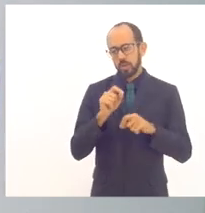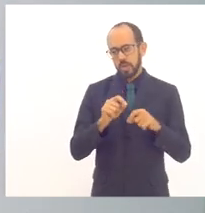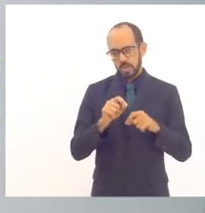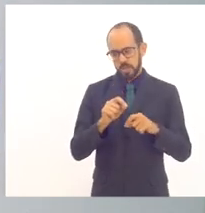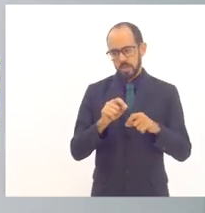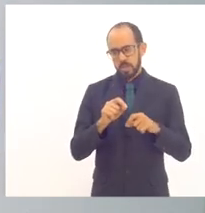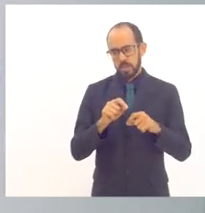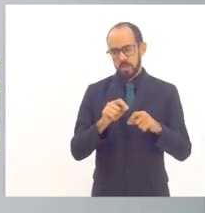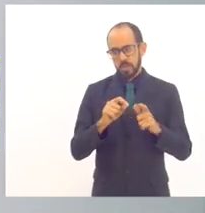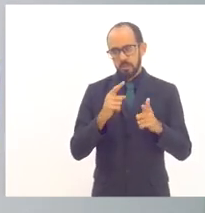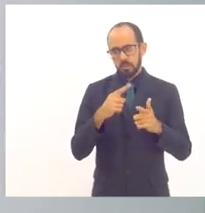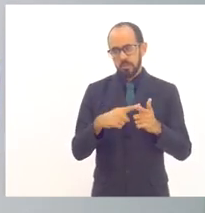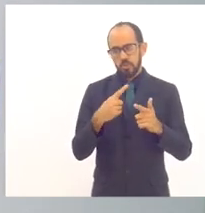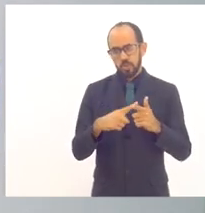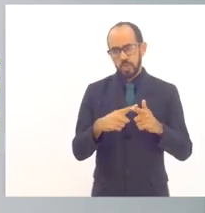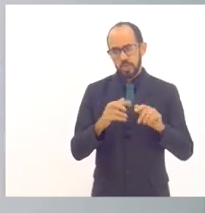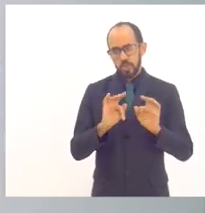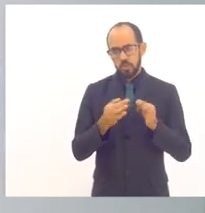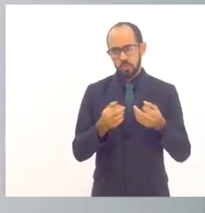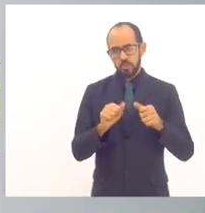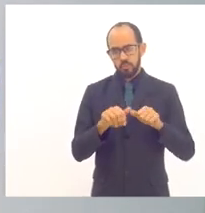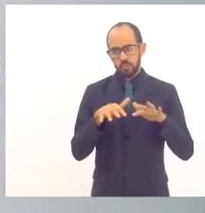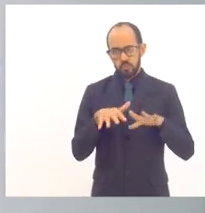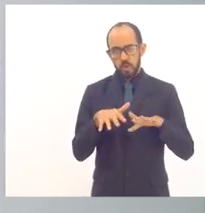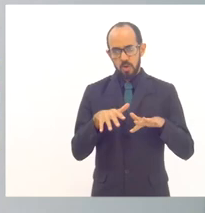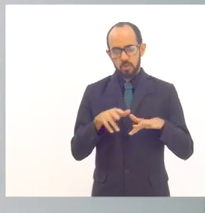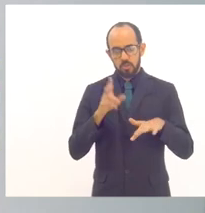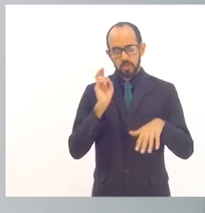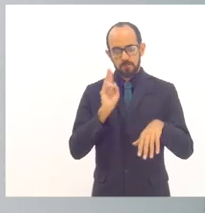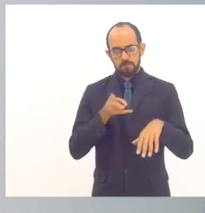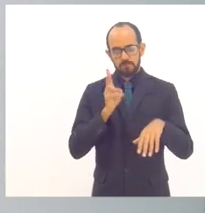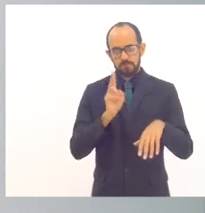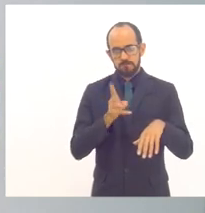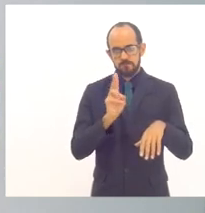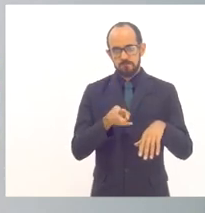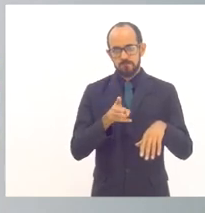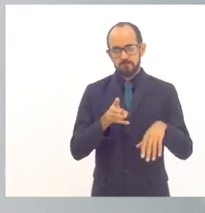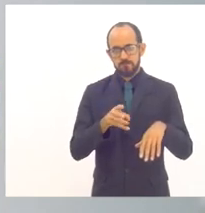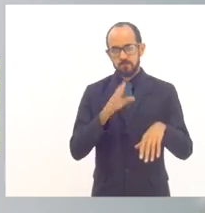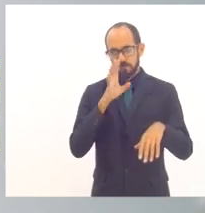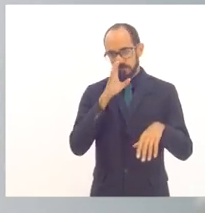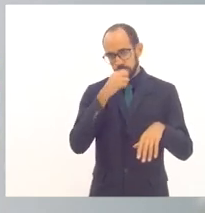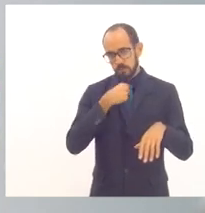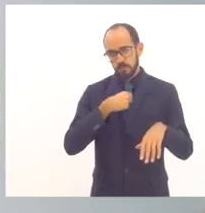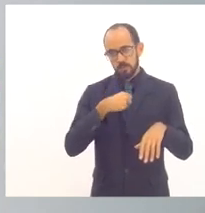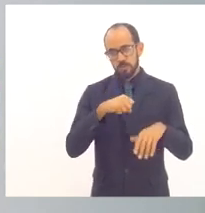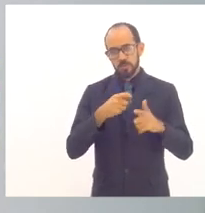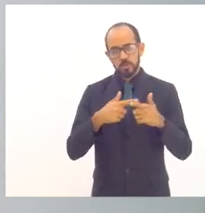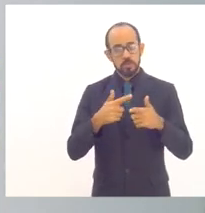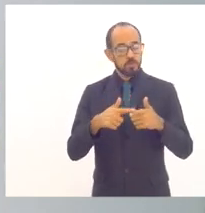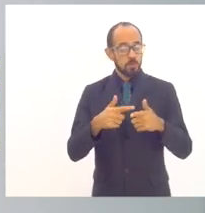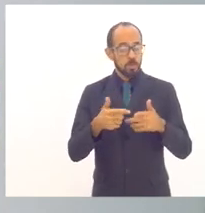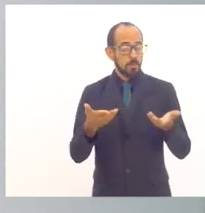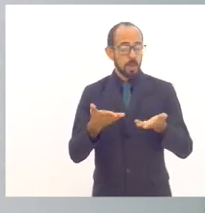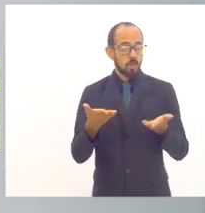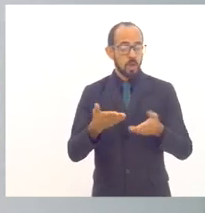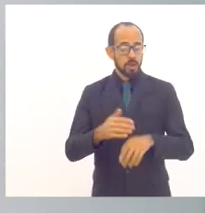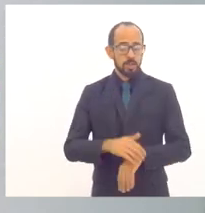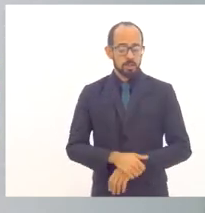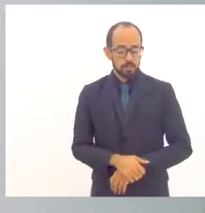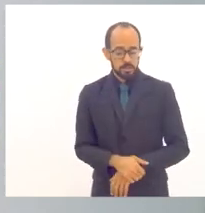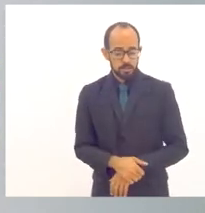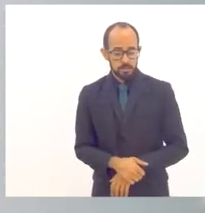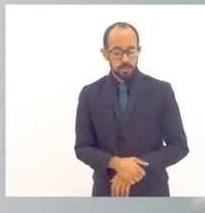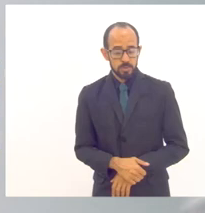porquê do fórum estar batendo nessa tecla agora. Entendeu? Eu queria saber por que está batendo